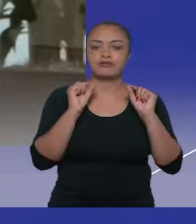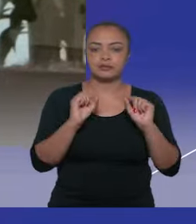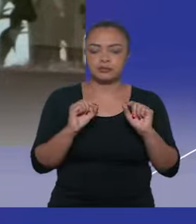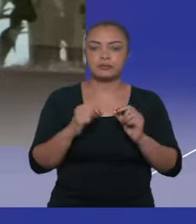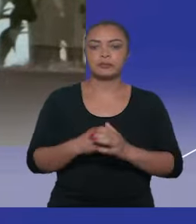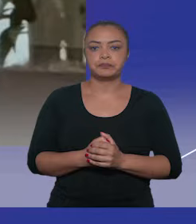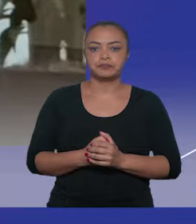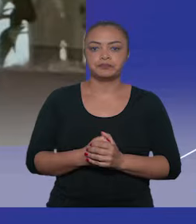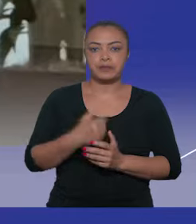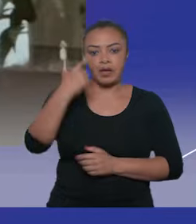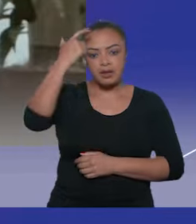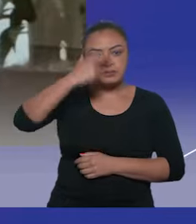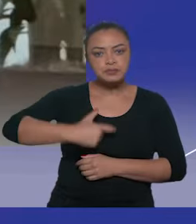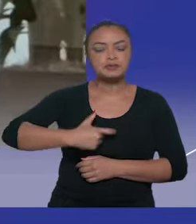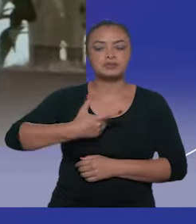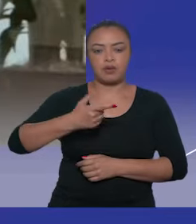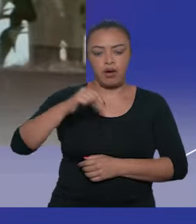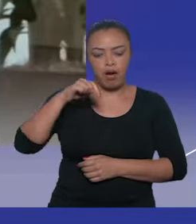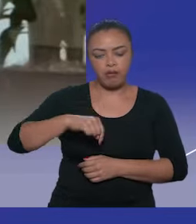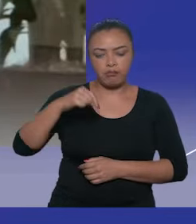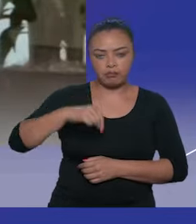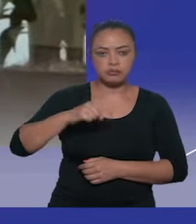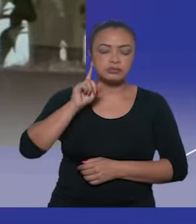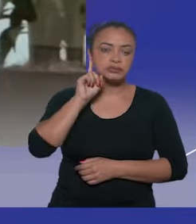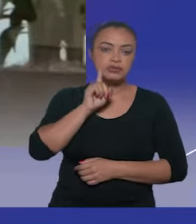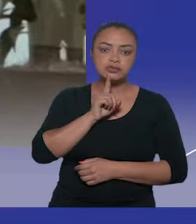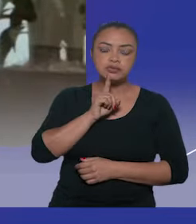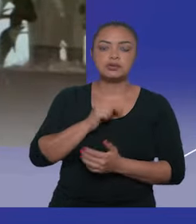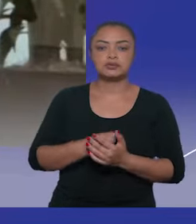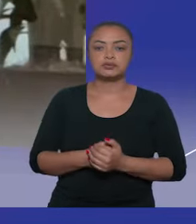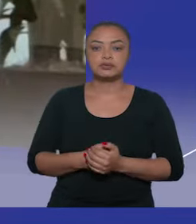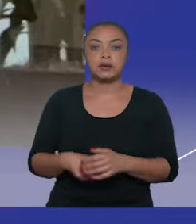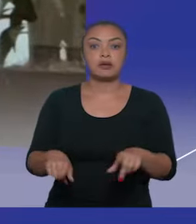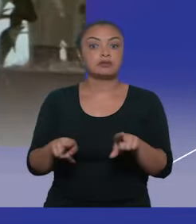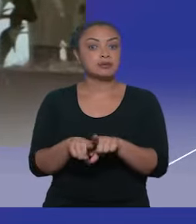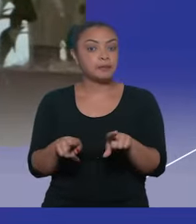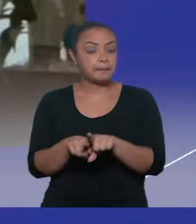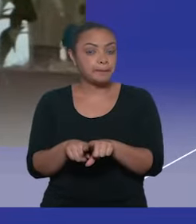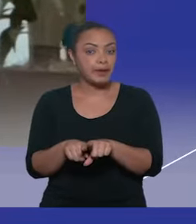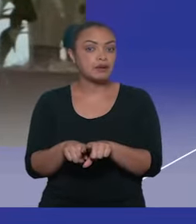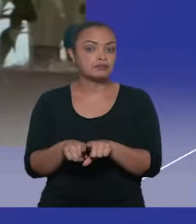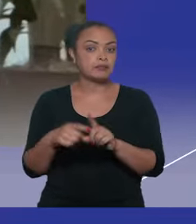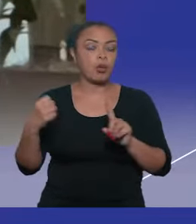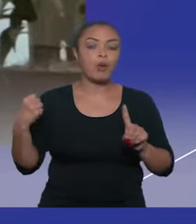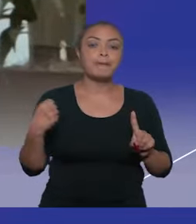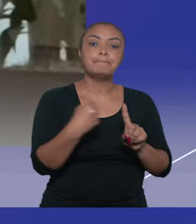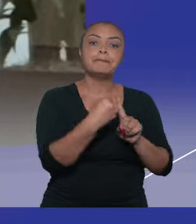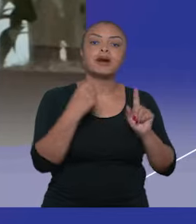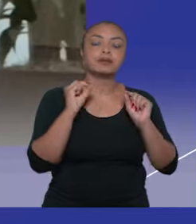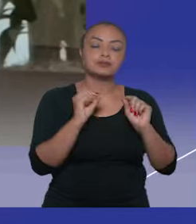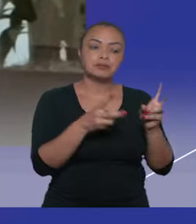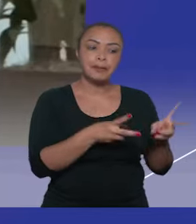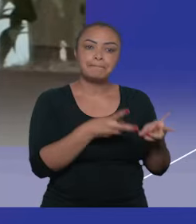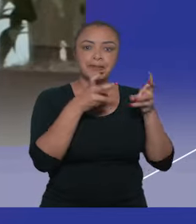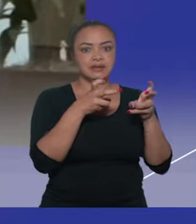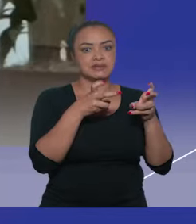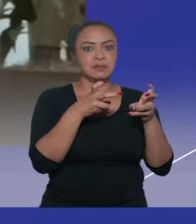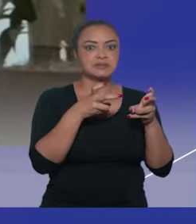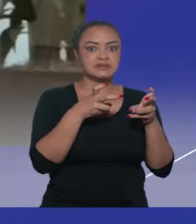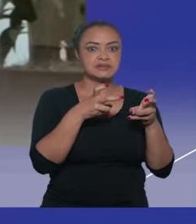muito o consumidor americano e, obviamente, isso teve impacto muito grande na